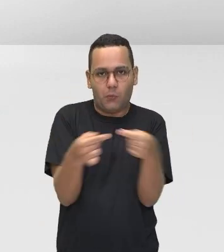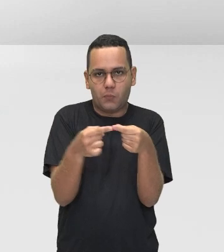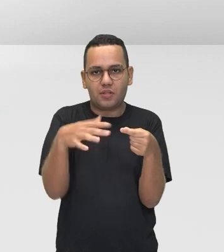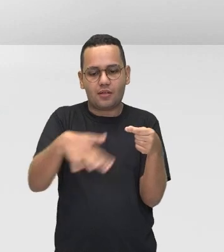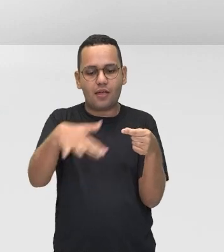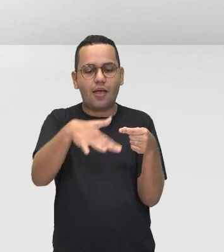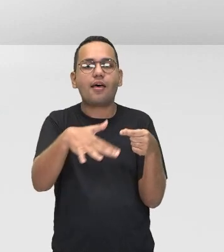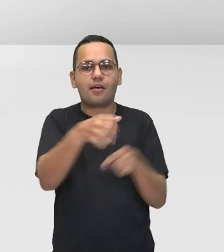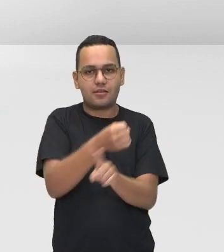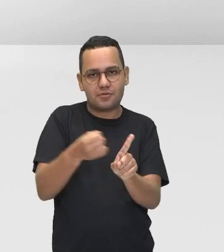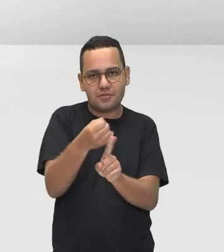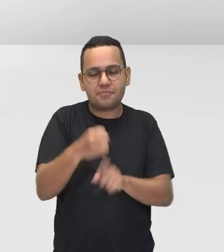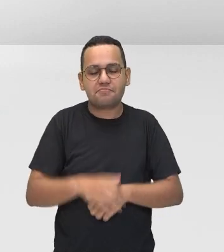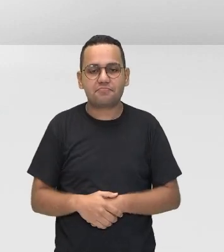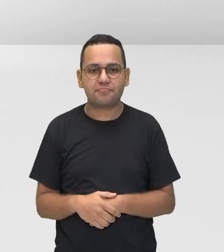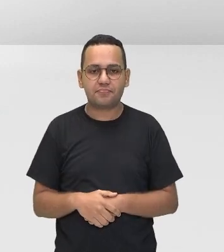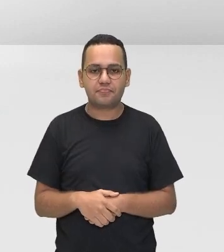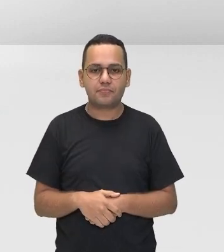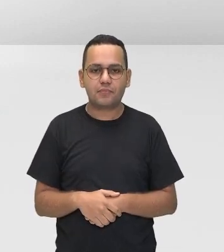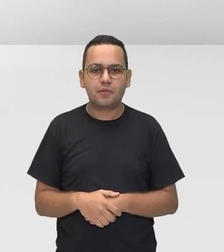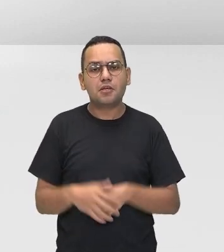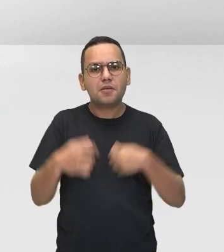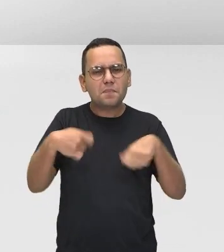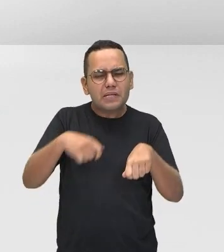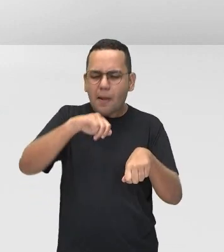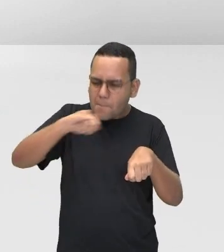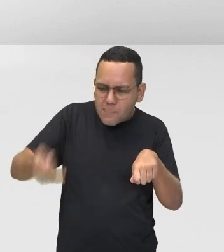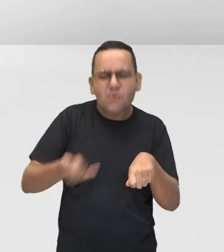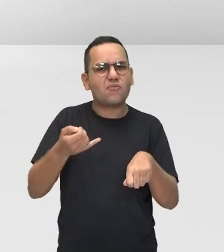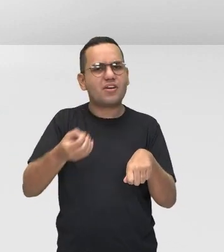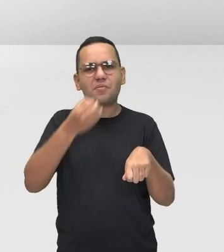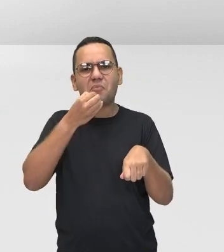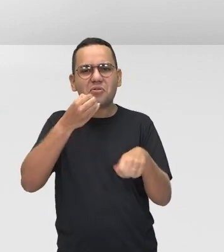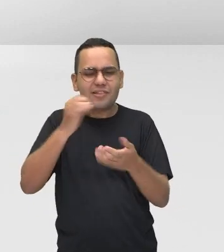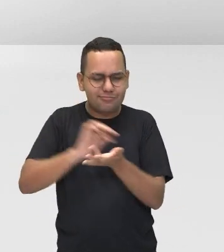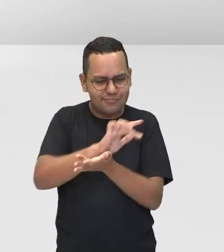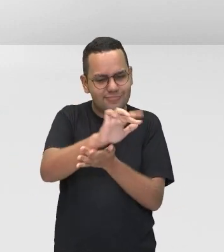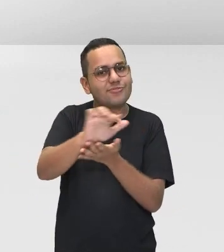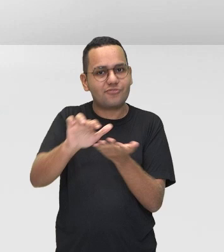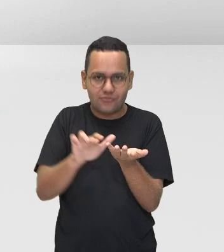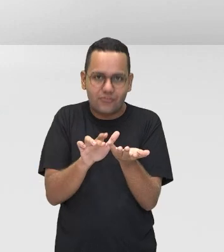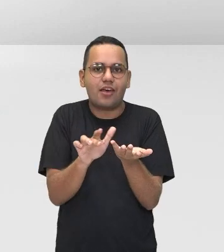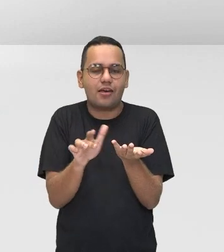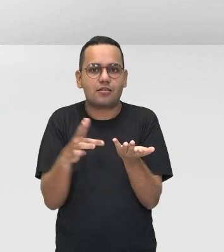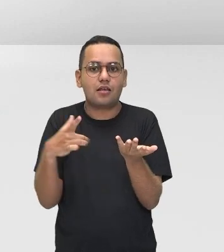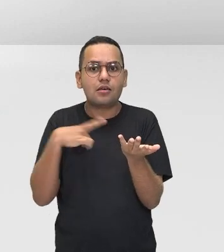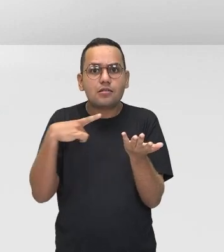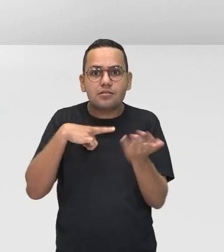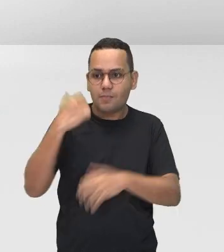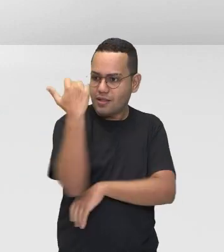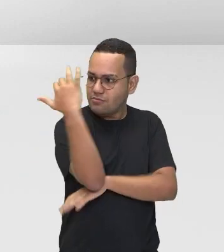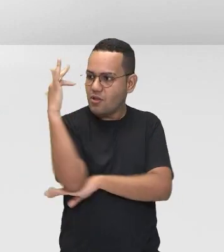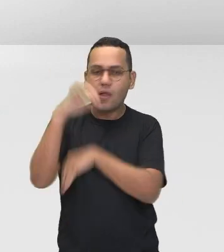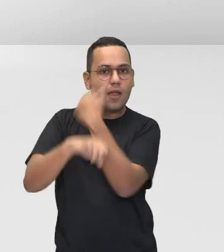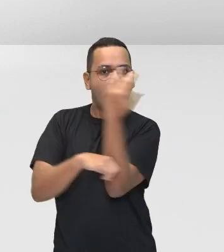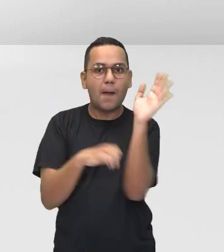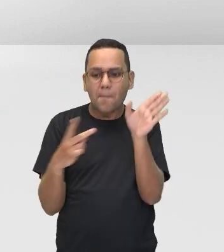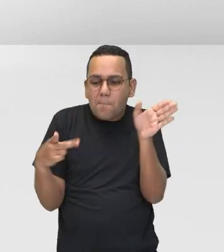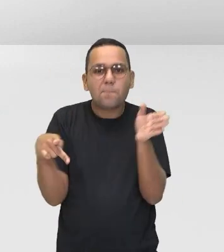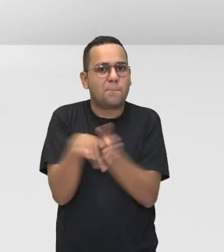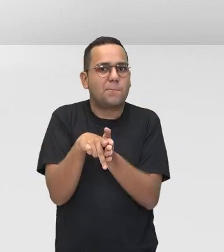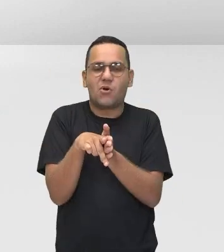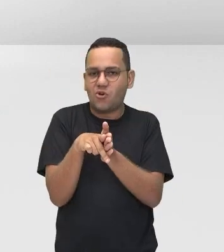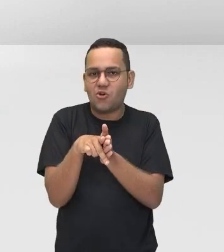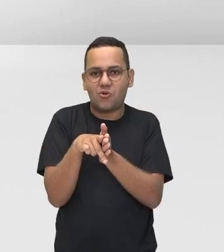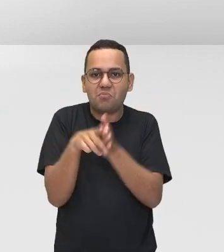socialmente também. E a gente tem que aproveitar o que tem no nosso entorno, né, Rodrigo? Exatamente. A gente é rodeado pela floresta, gente. A natureza está ao nosso favor.